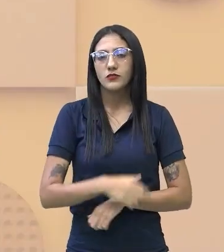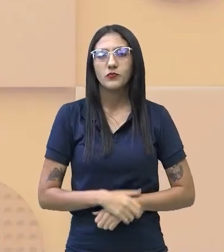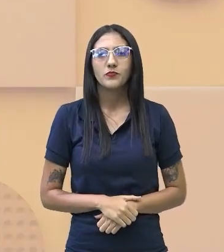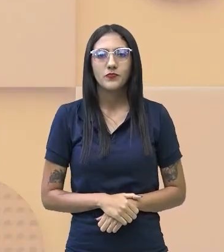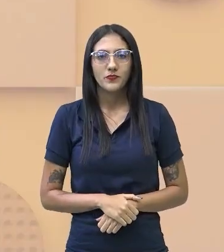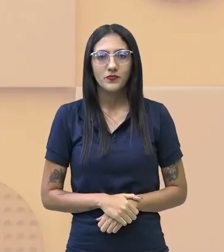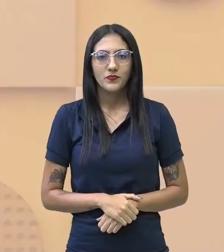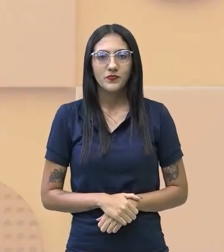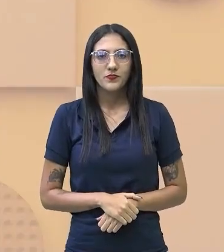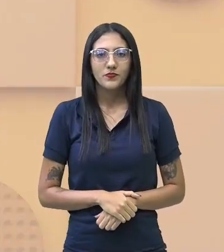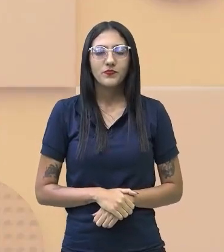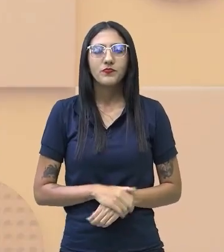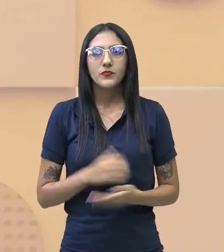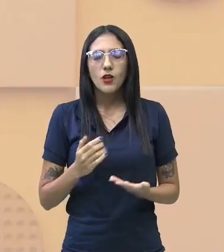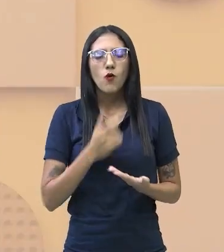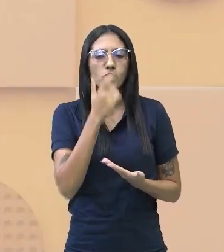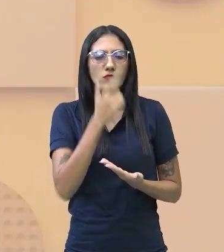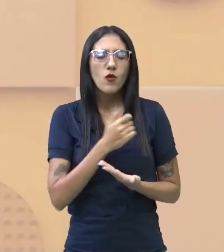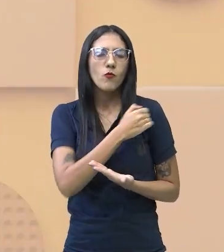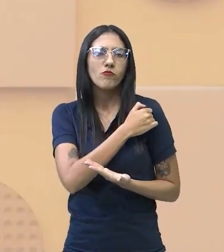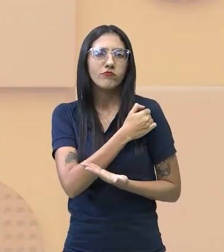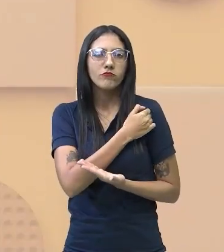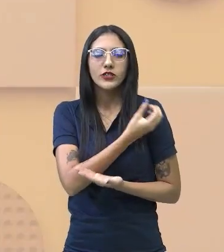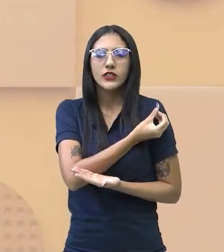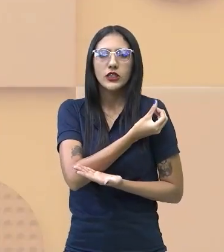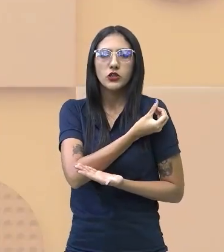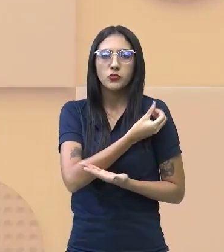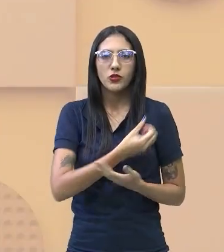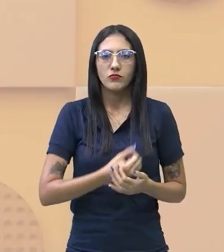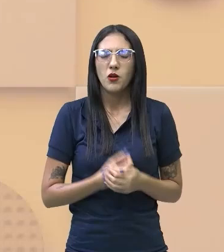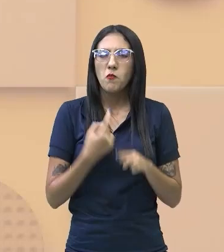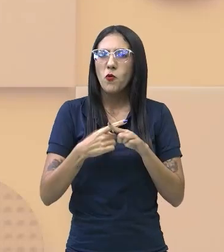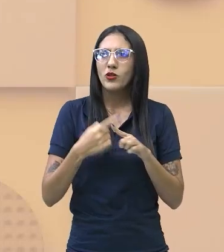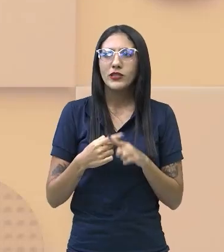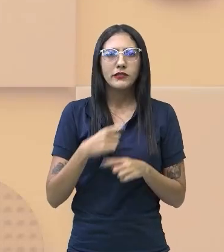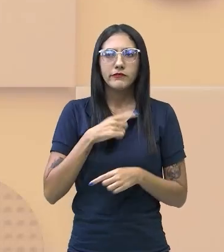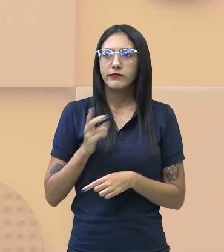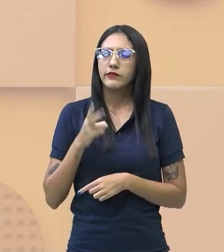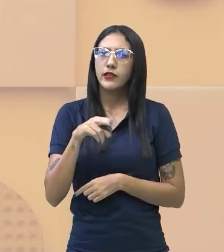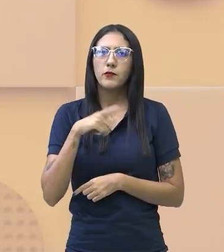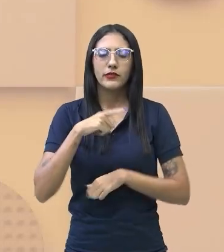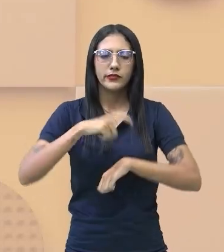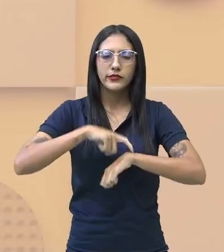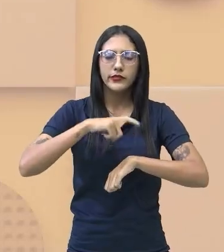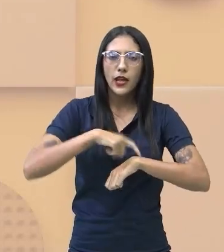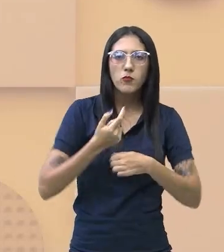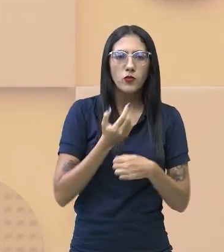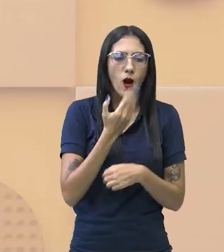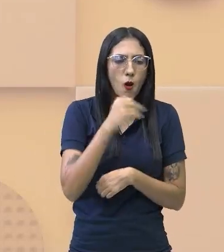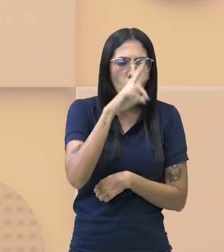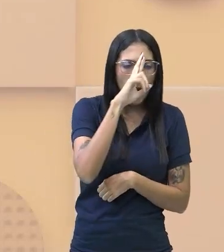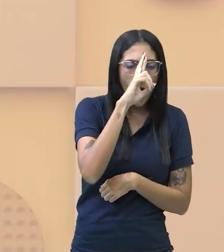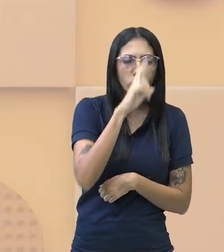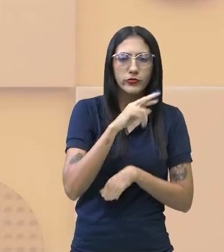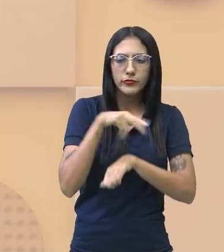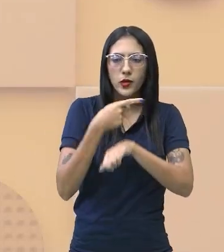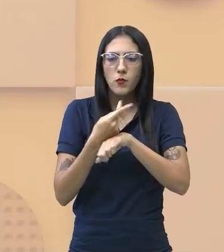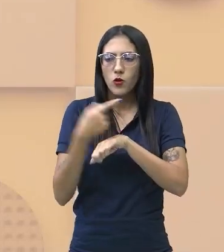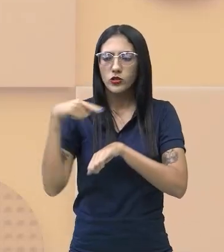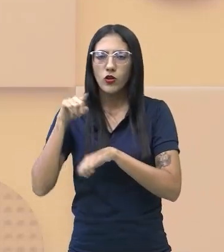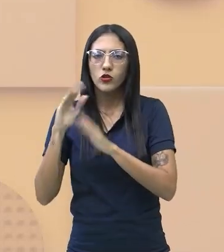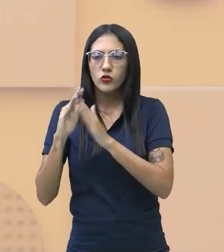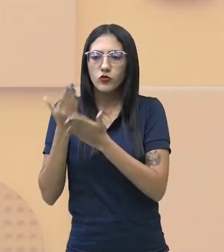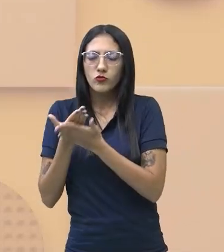que sou aluninho, então, do 6º ano, por que eu tenho aquele horário que a mamãe diz que eu tenho que almoçar porque eu tenho que ir para a escola? Deu